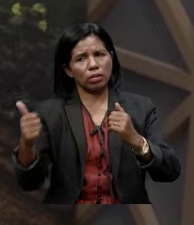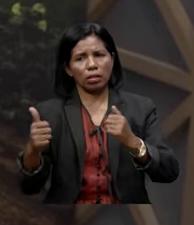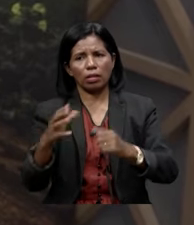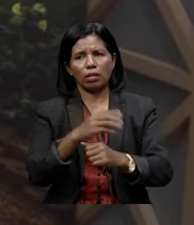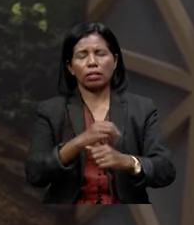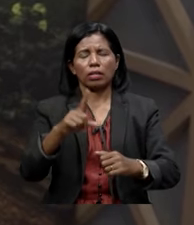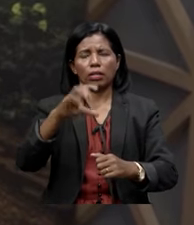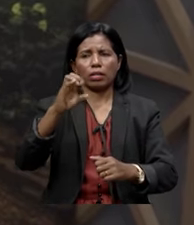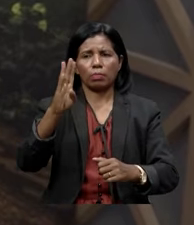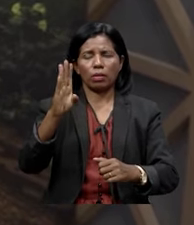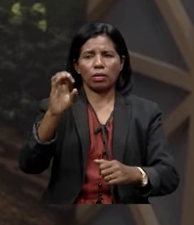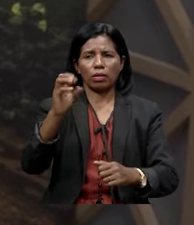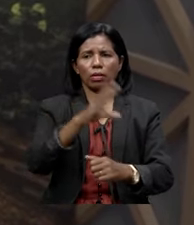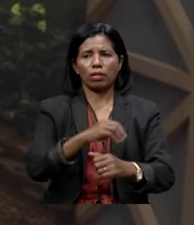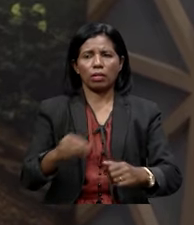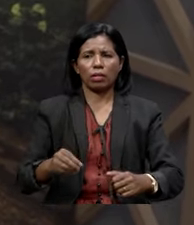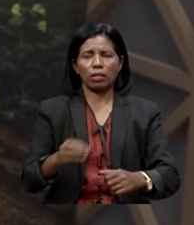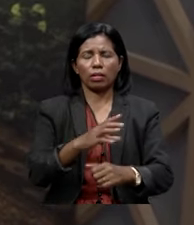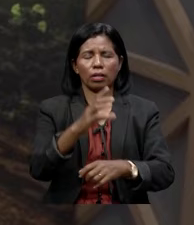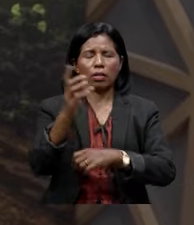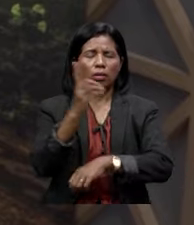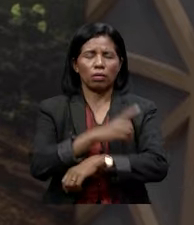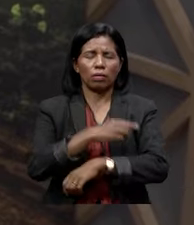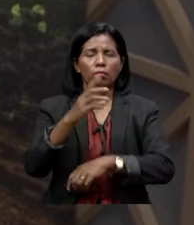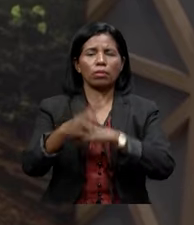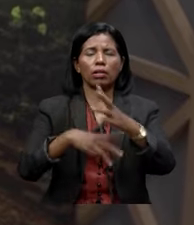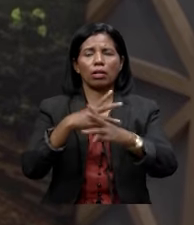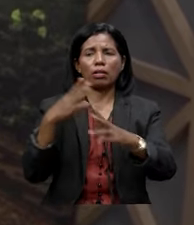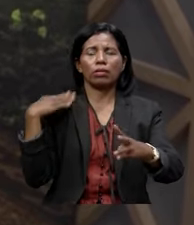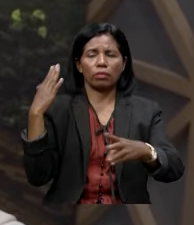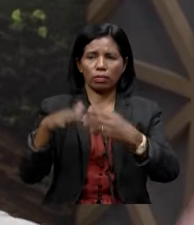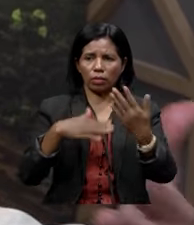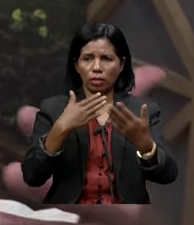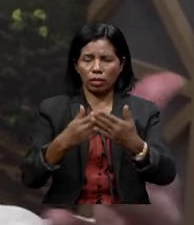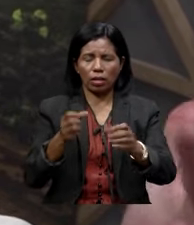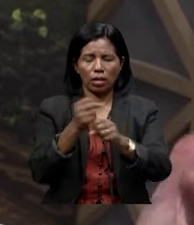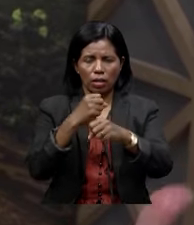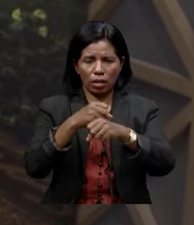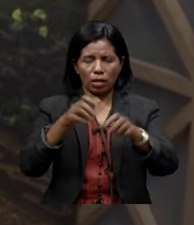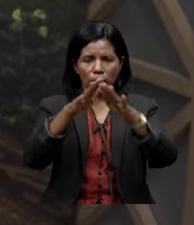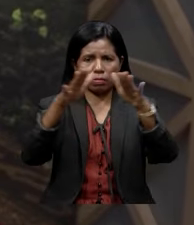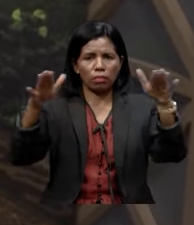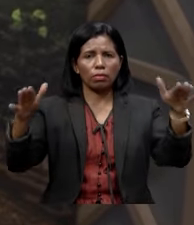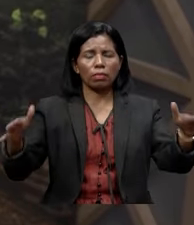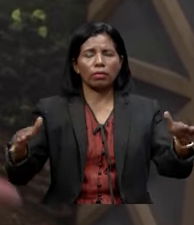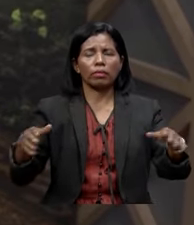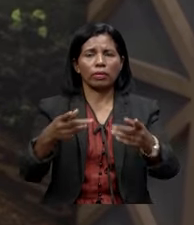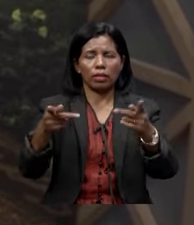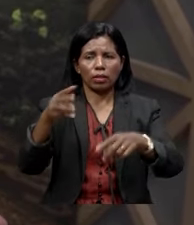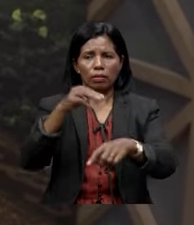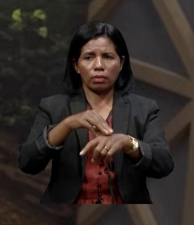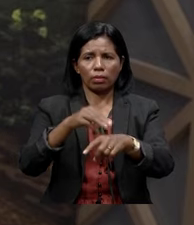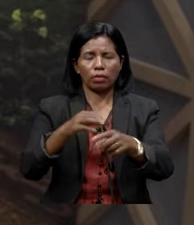Lisboa Lisboa foi feito Dia Mundial da Juventude foi realiz um altar uma Explanada